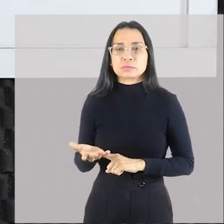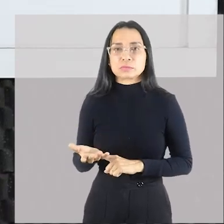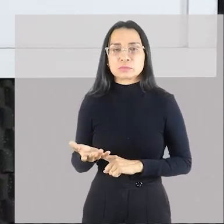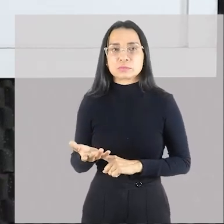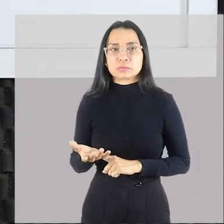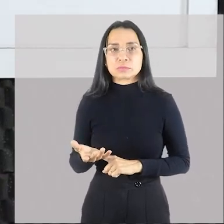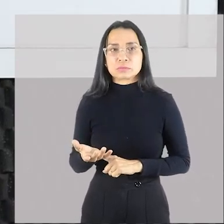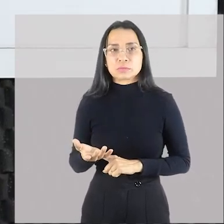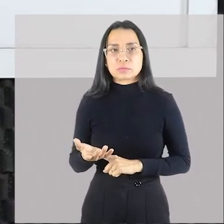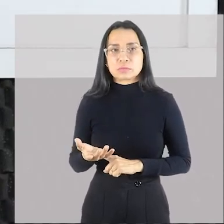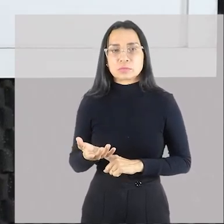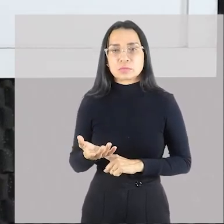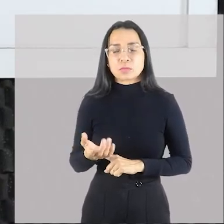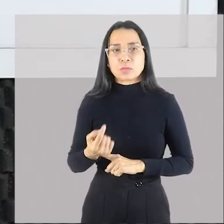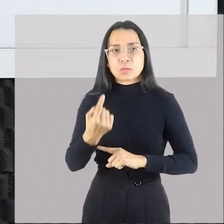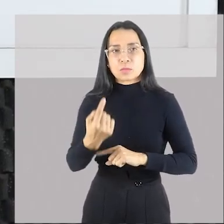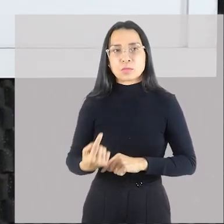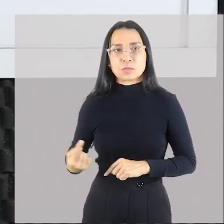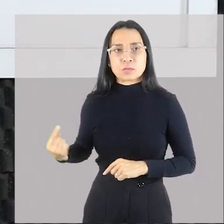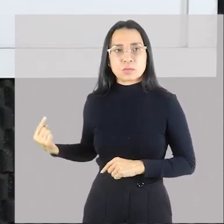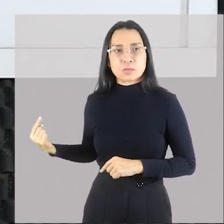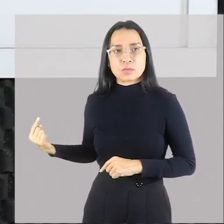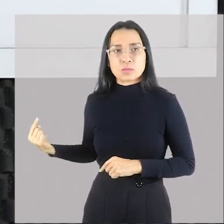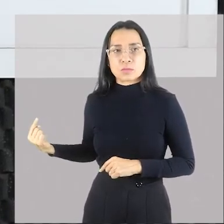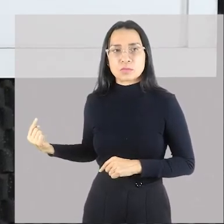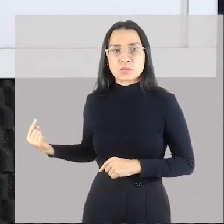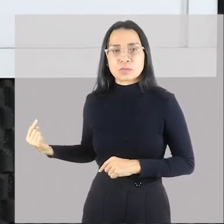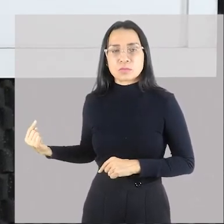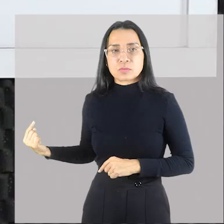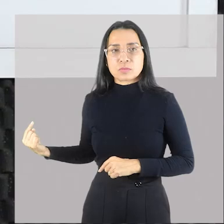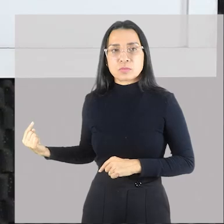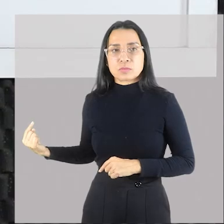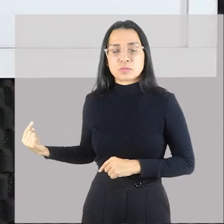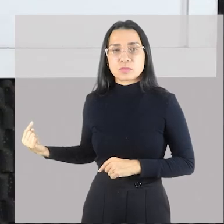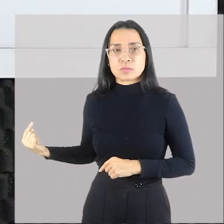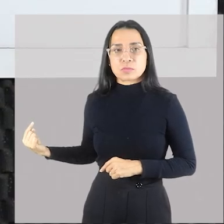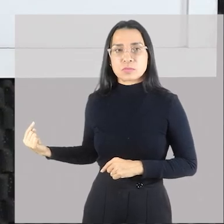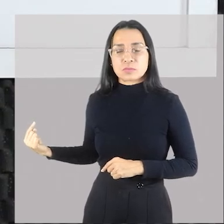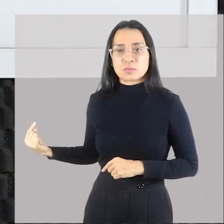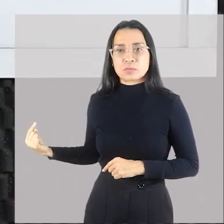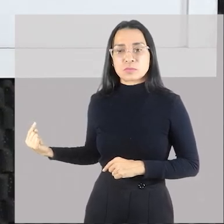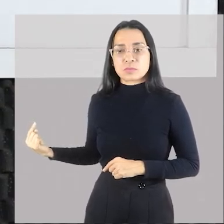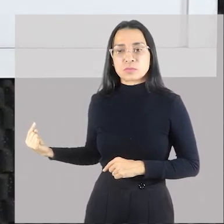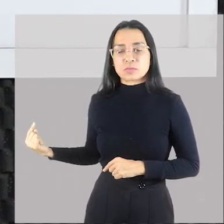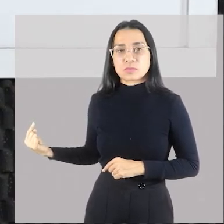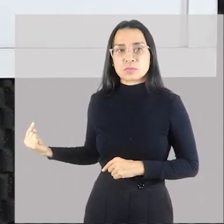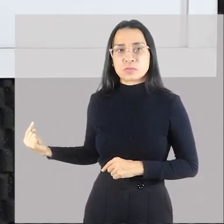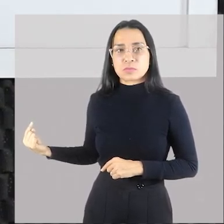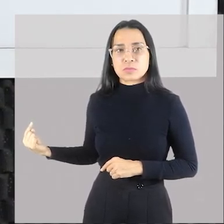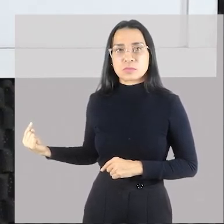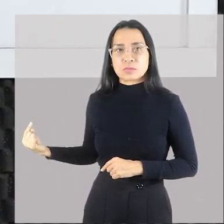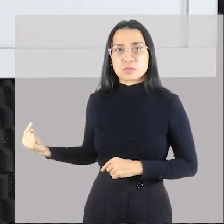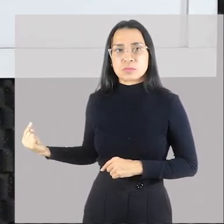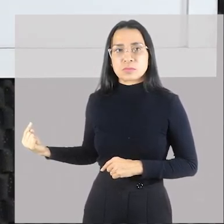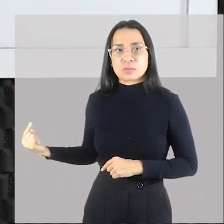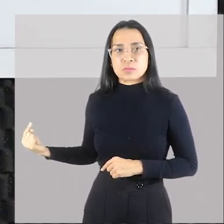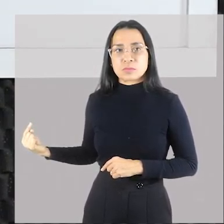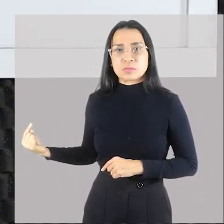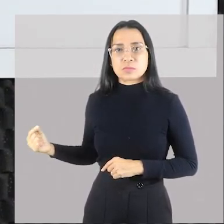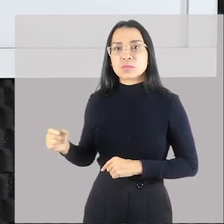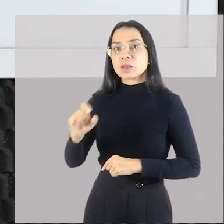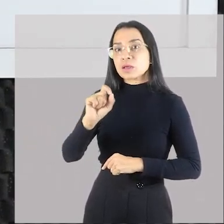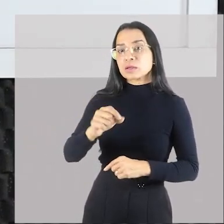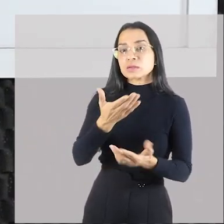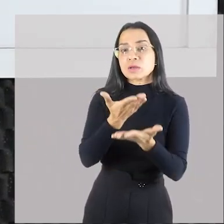Quando o x for maior do que o zero da função. Certo? Então, isso